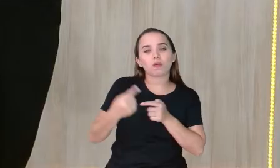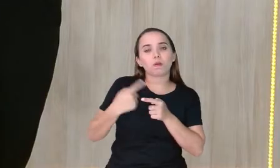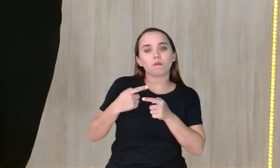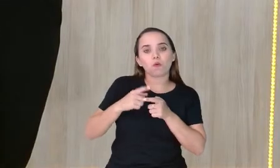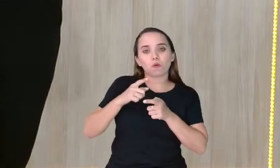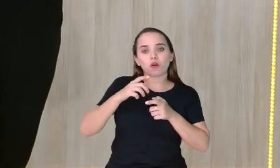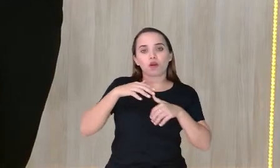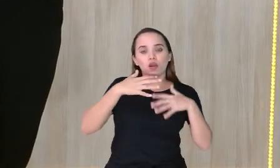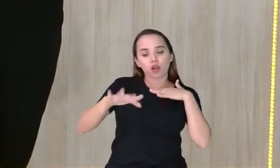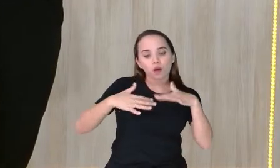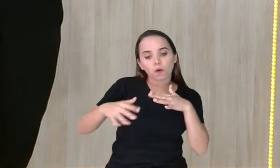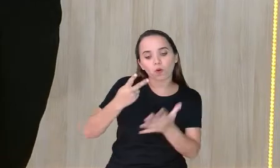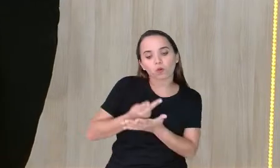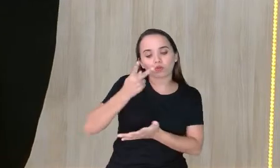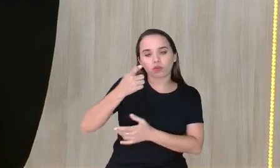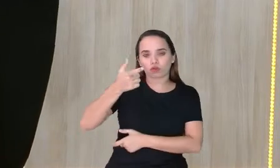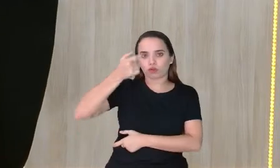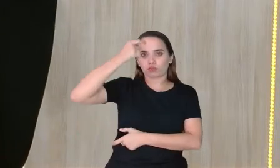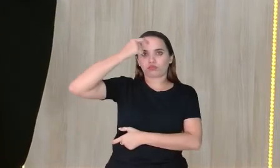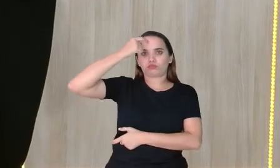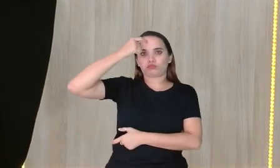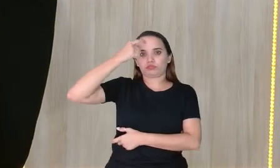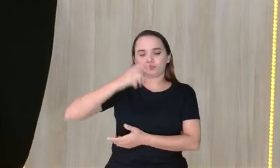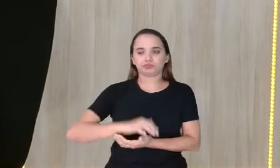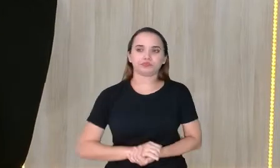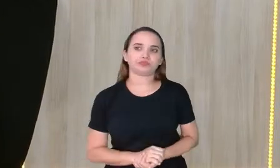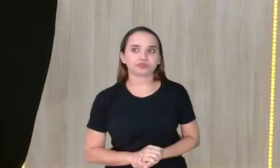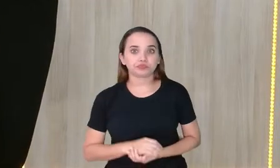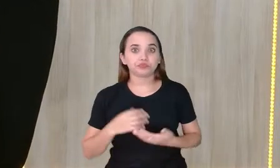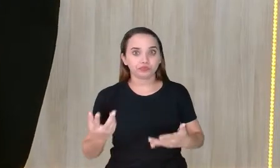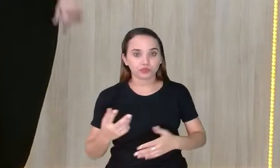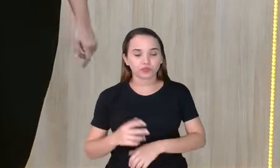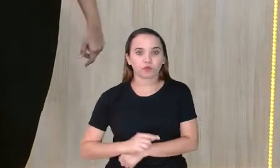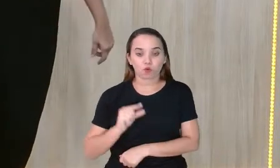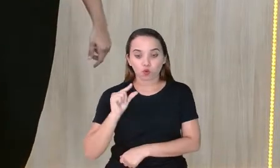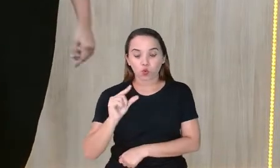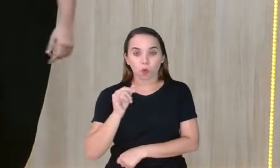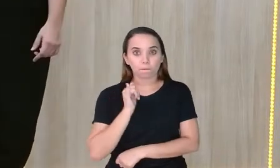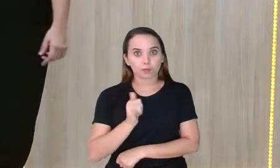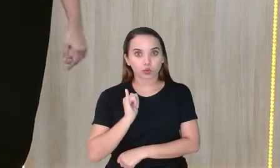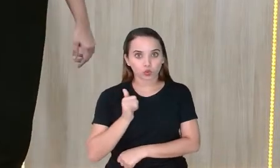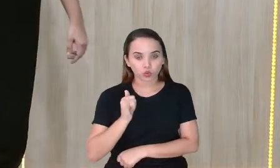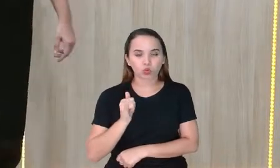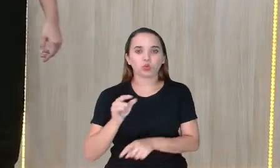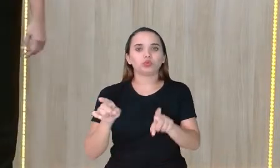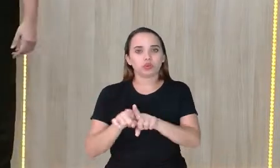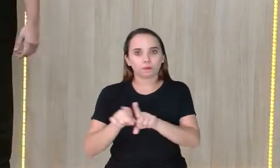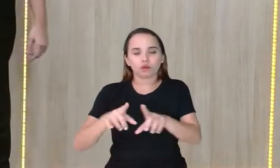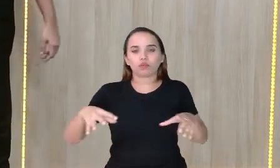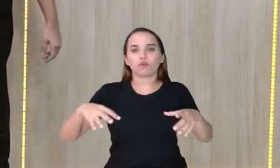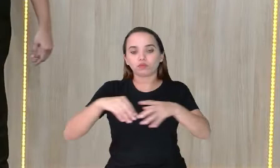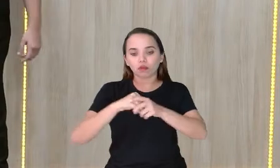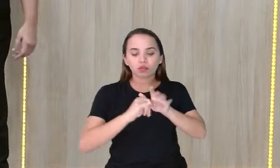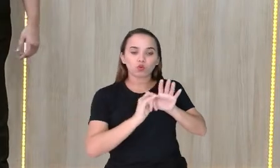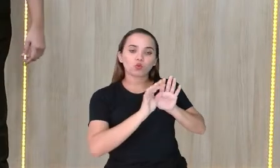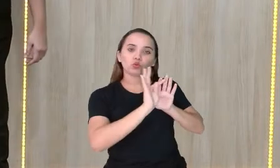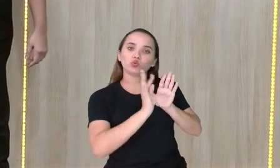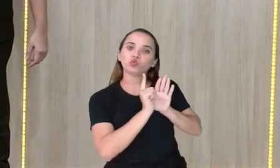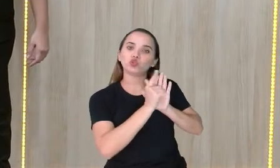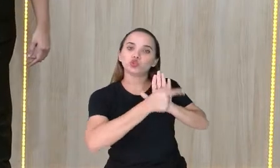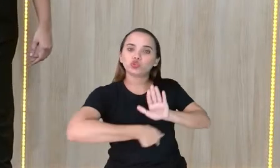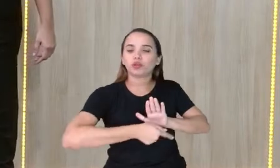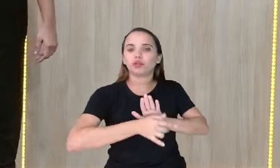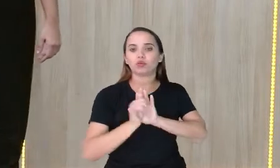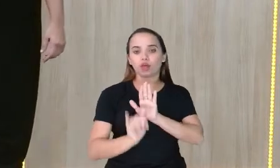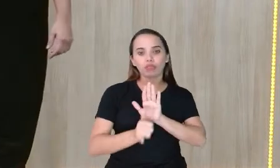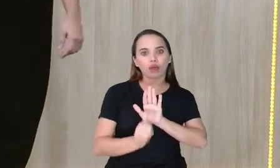mente. Tá? E aí, tanto o mini-conto quanto o conto são gêneros da ordem do narrar, cujo domínio